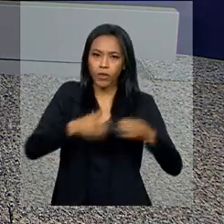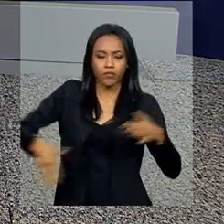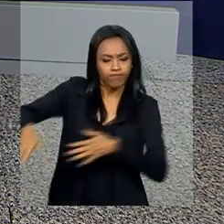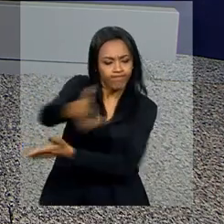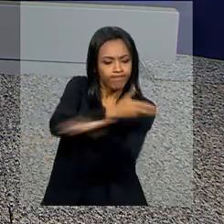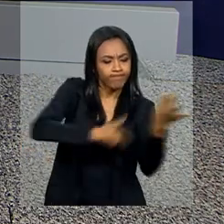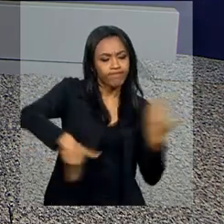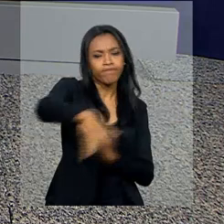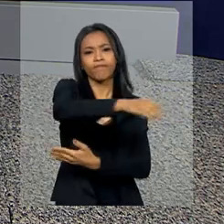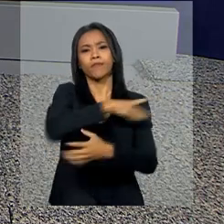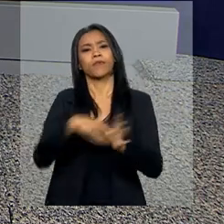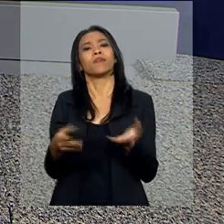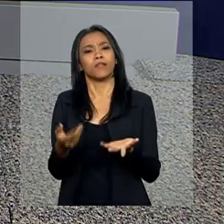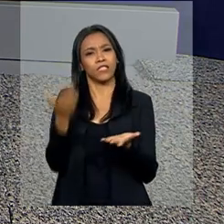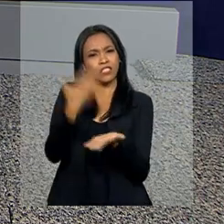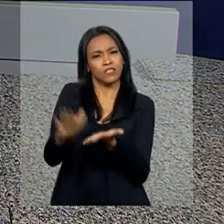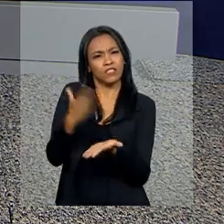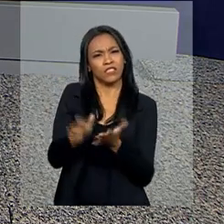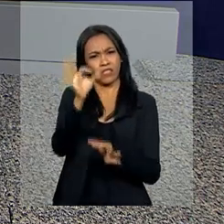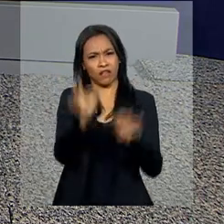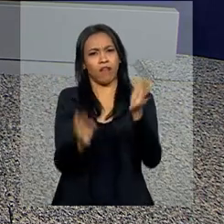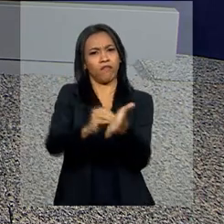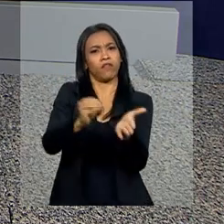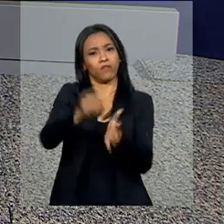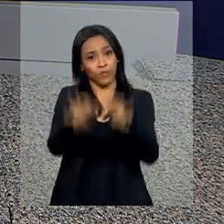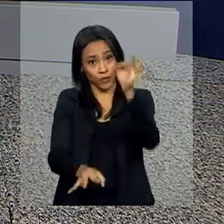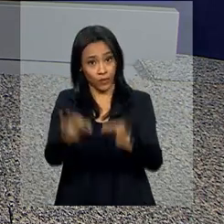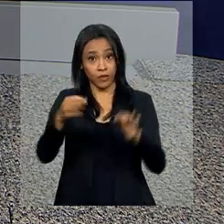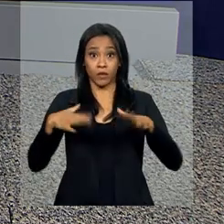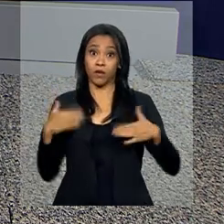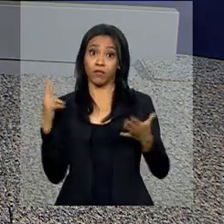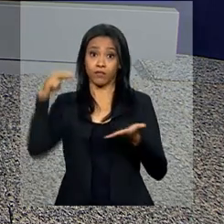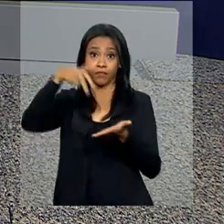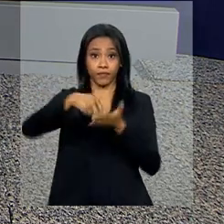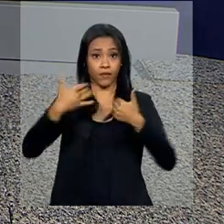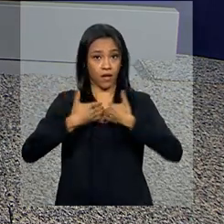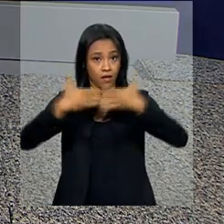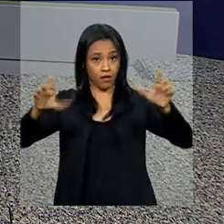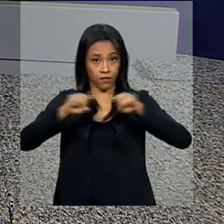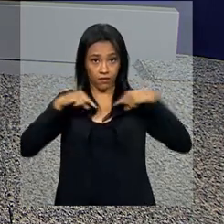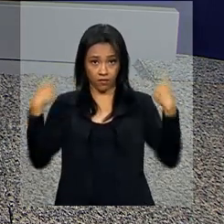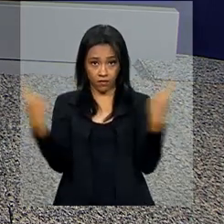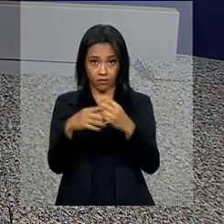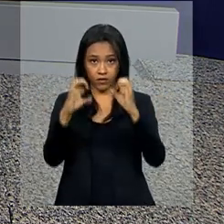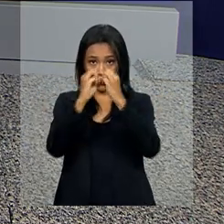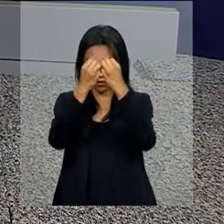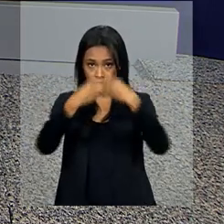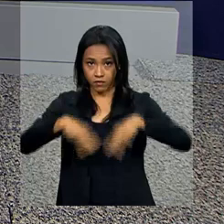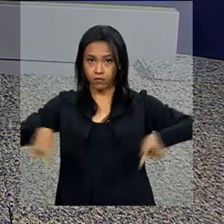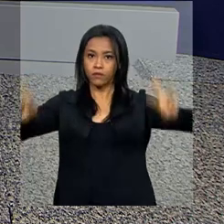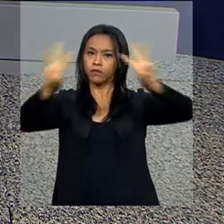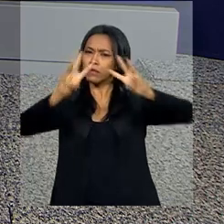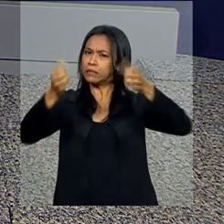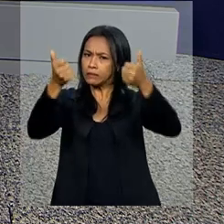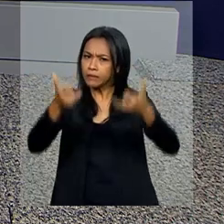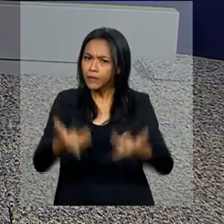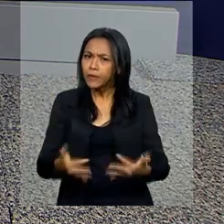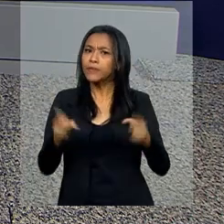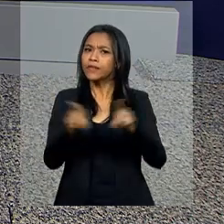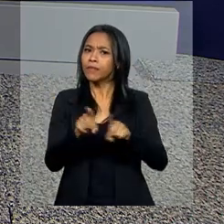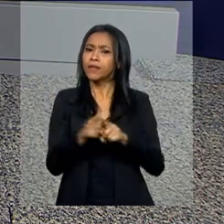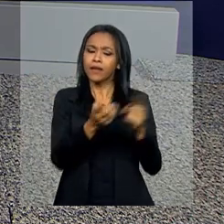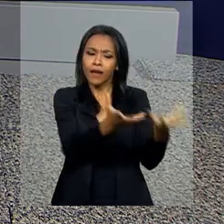injustiças sociais. Ao abrir os debates da Assembleia Geral das Nações Unidas em Nova York, ele também falou sobre a acolhida